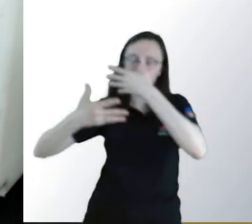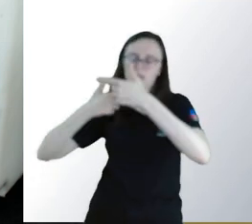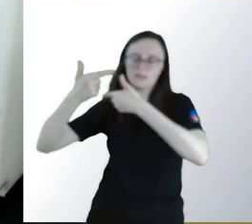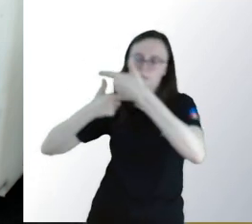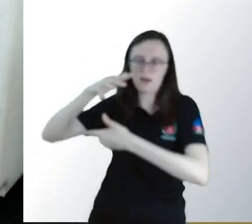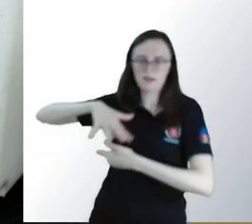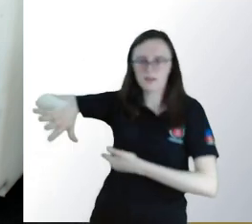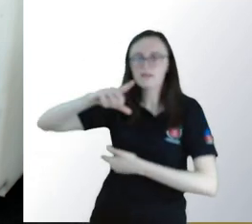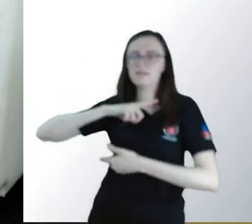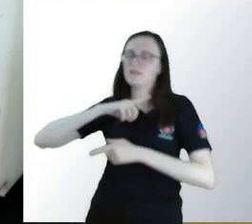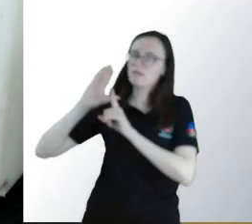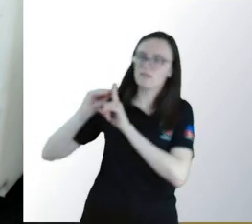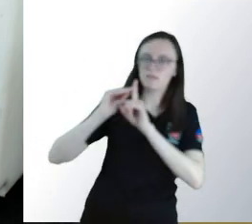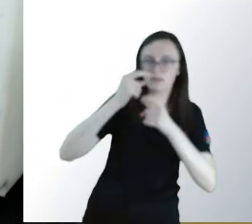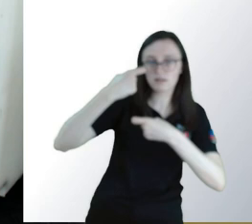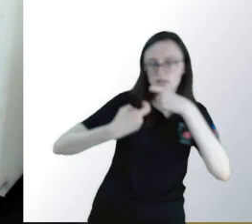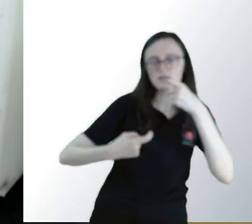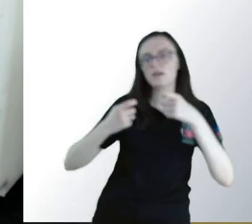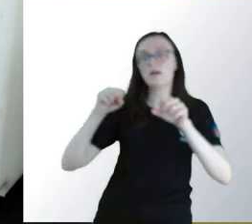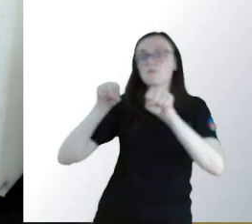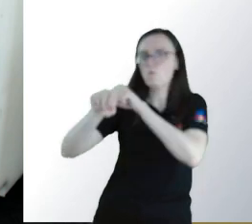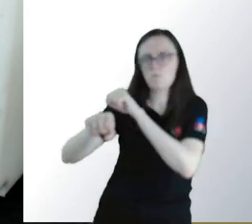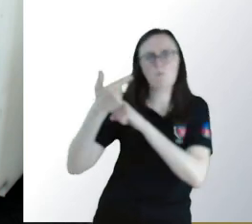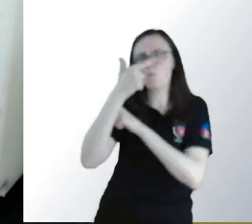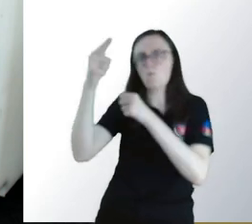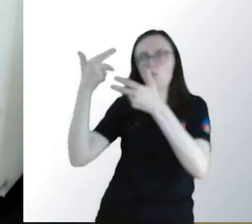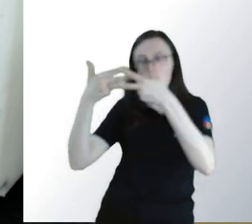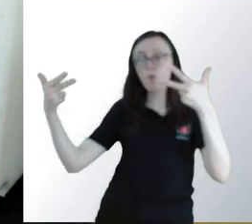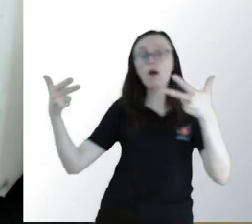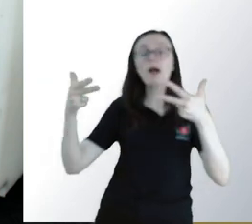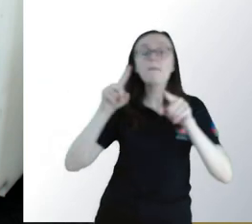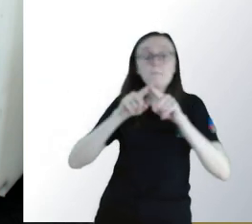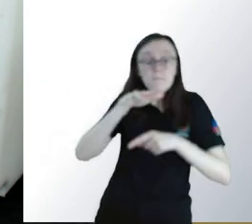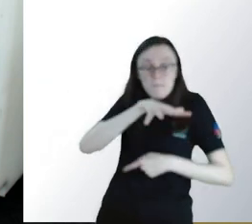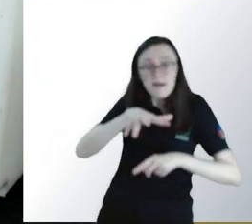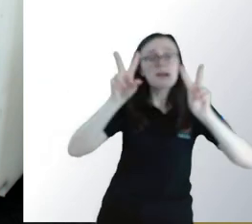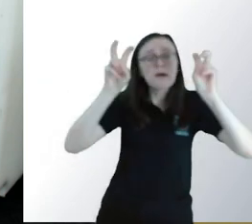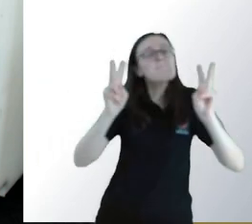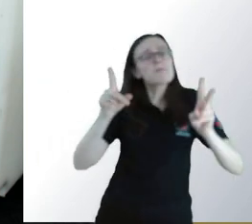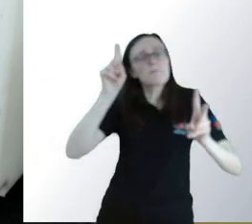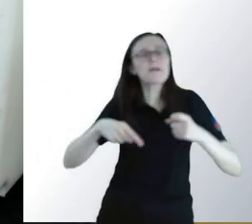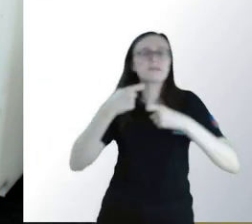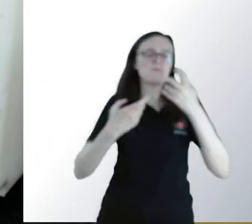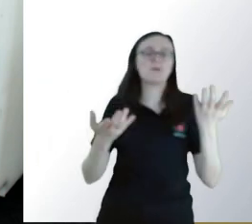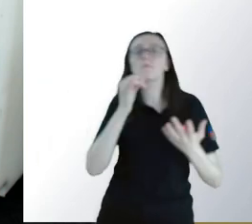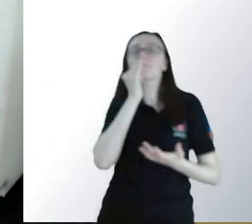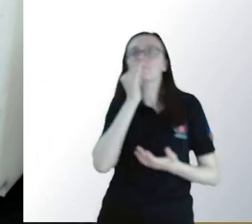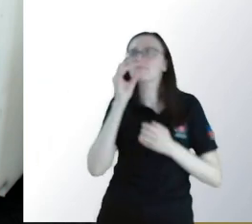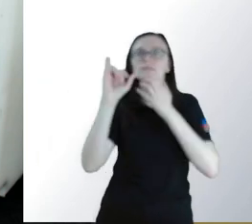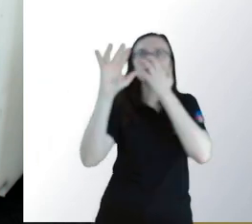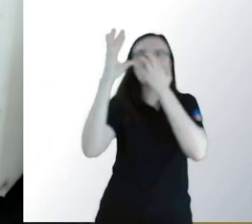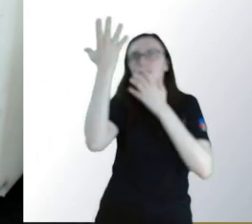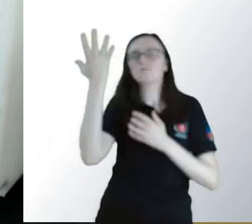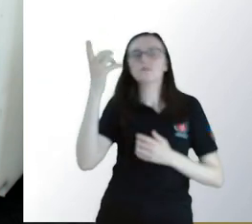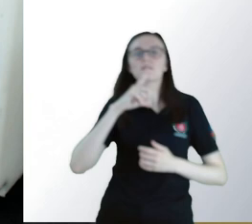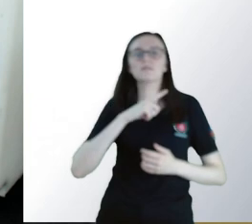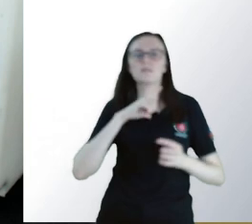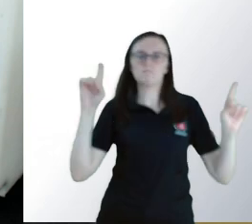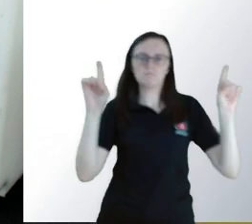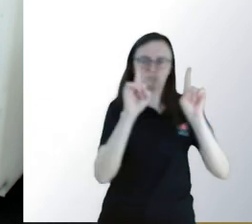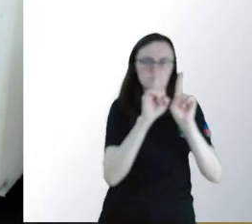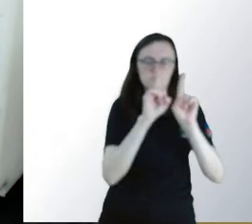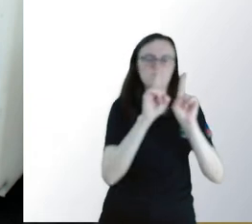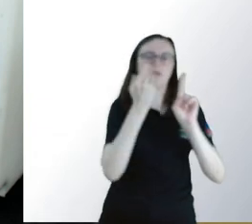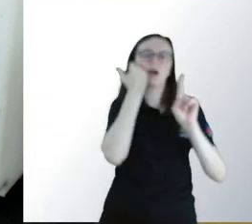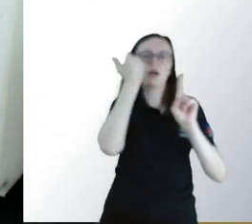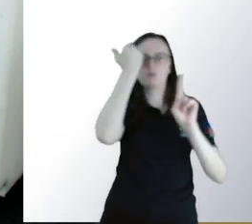estupro, a gente está visando condutas de cunho sexual. Então, por exemplo, quando acontece entre adolescentes,